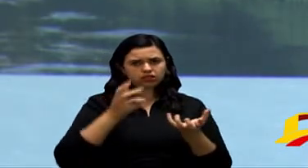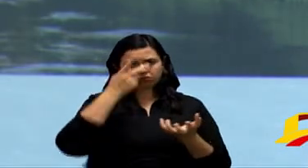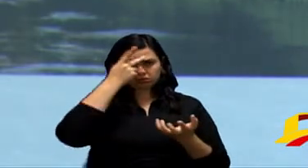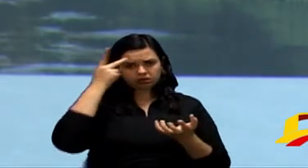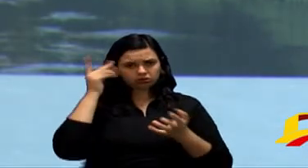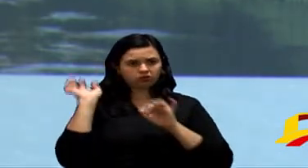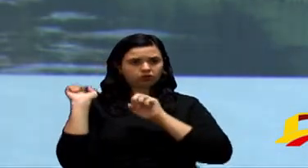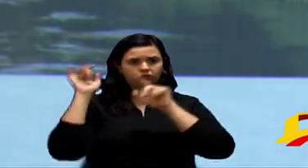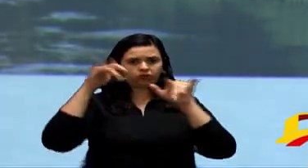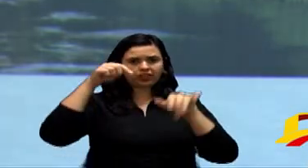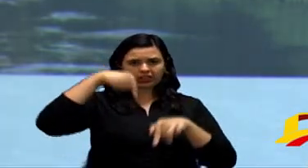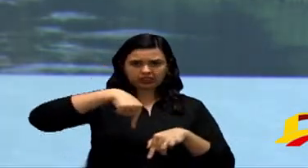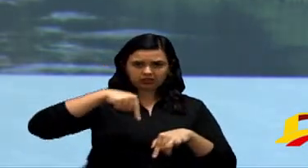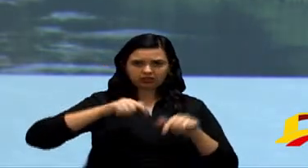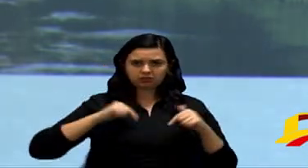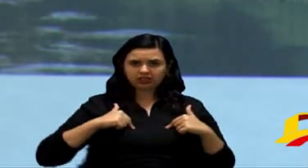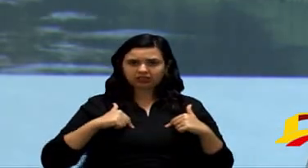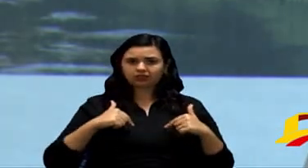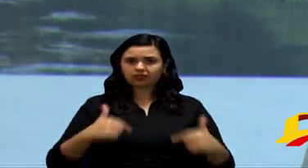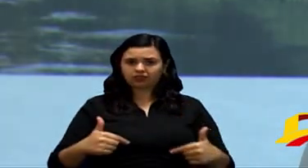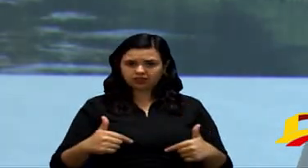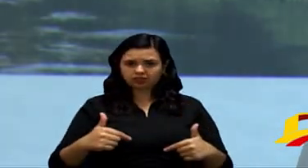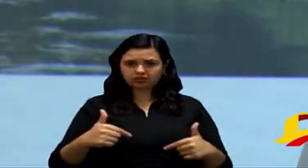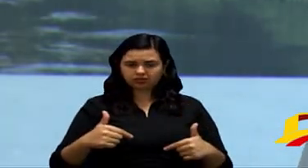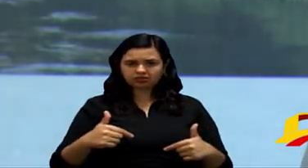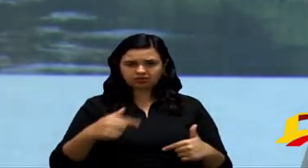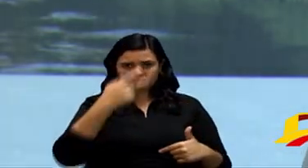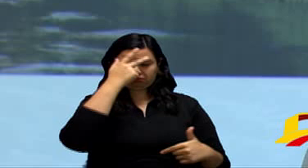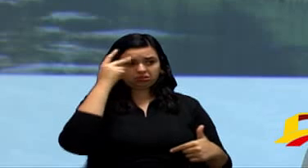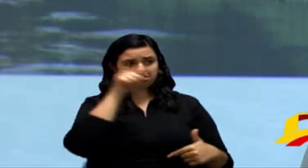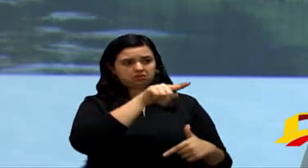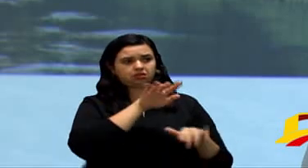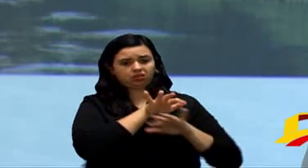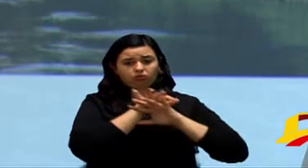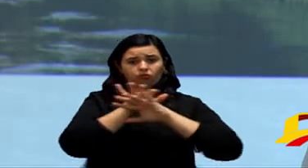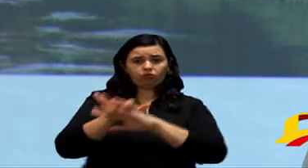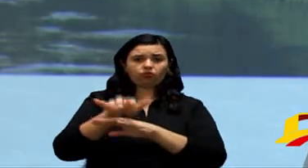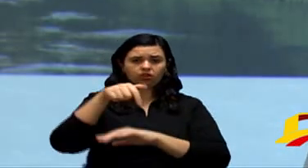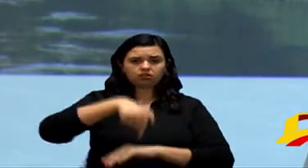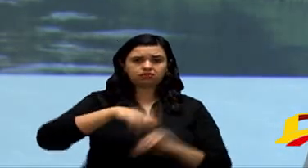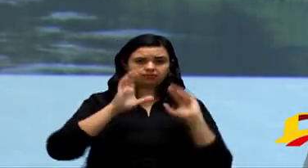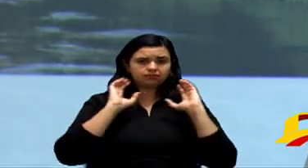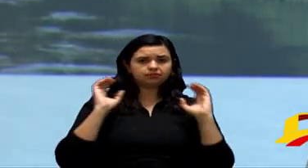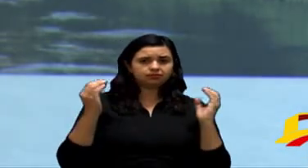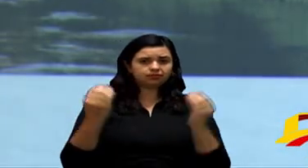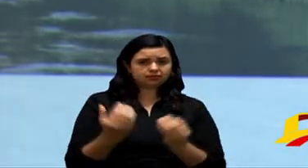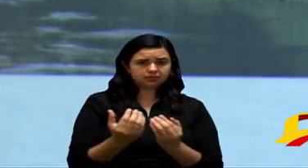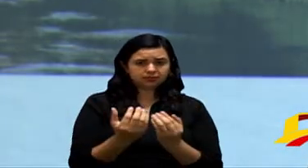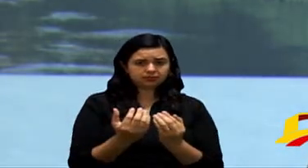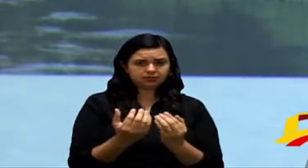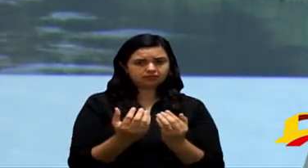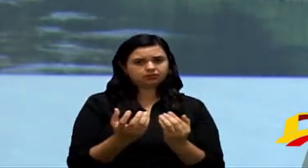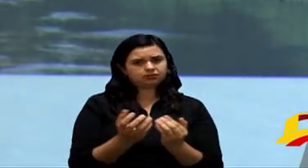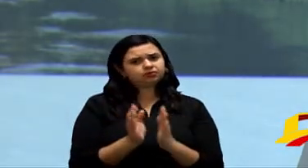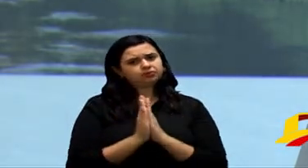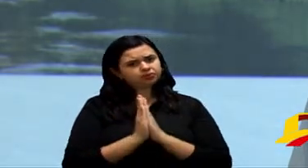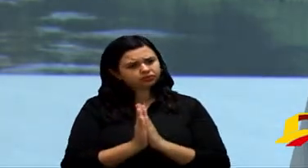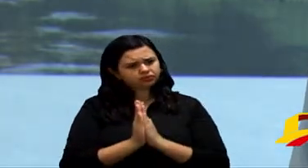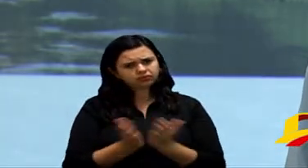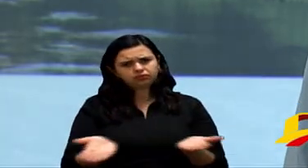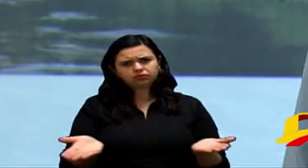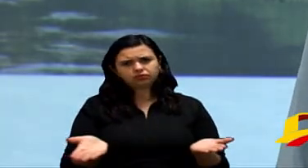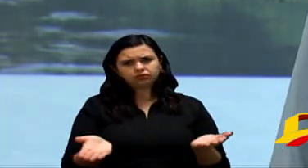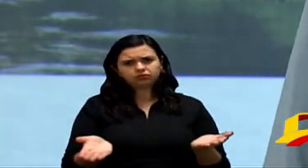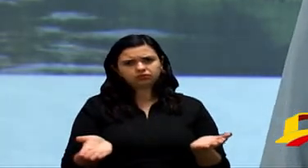aqui para defender que ataque esta casa quem agride essa casa que tivesse